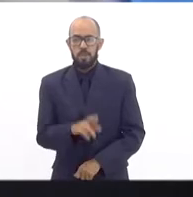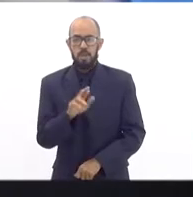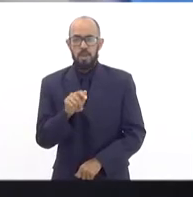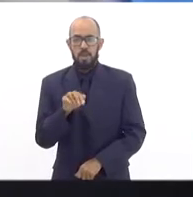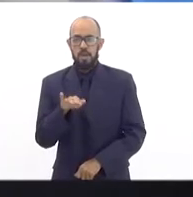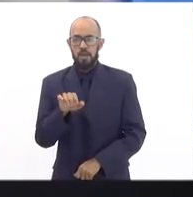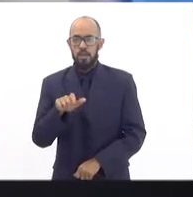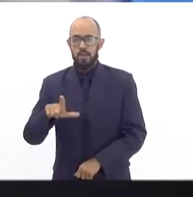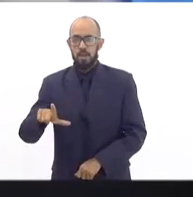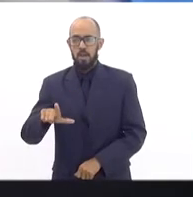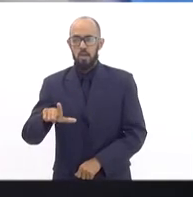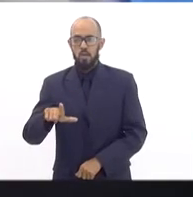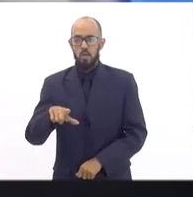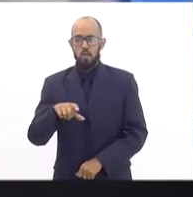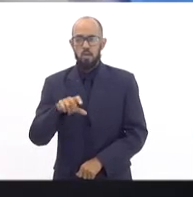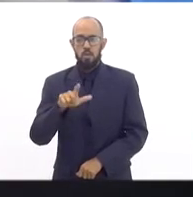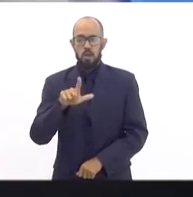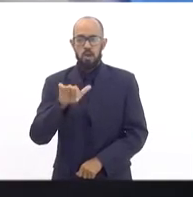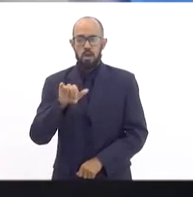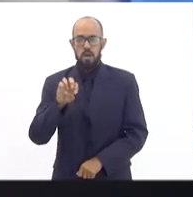Raquel de Souza Lima,